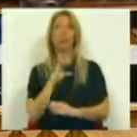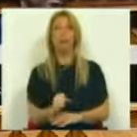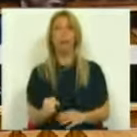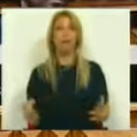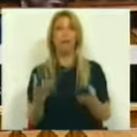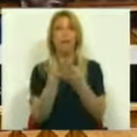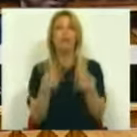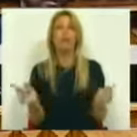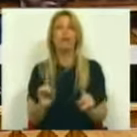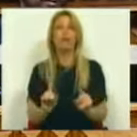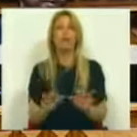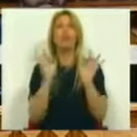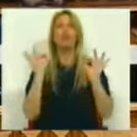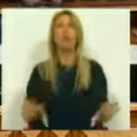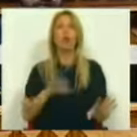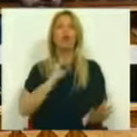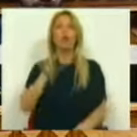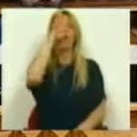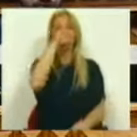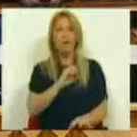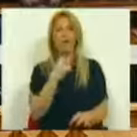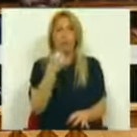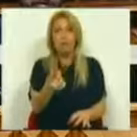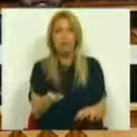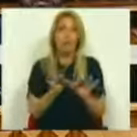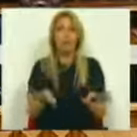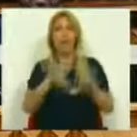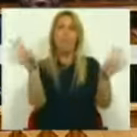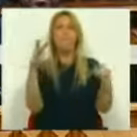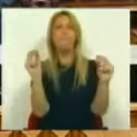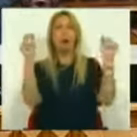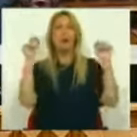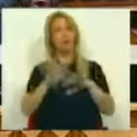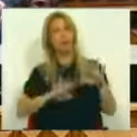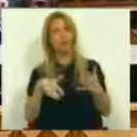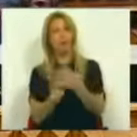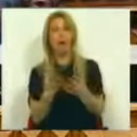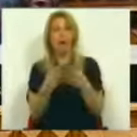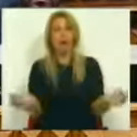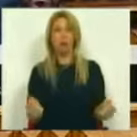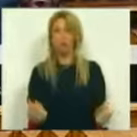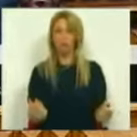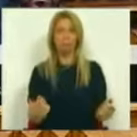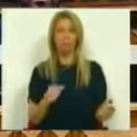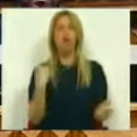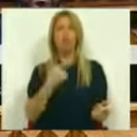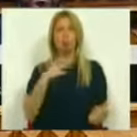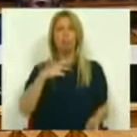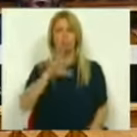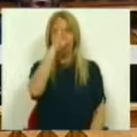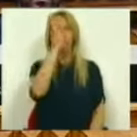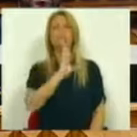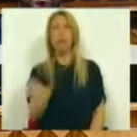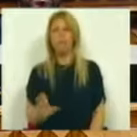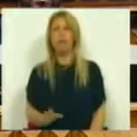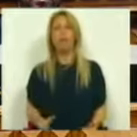resolvem, como o Sr. Primeiro-Ministro aqui disse, com soluções mágicas. E nós, portugueses, sabemos isso melhor do que ninguém. E estamos, por